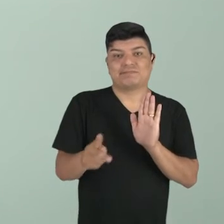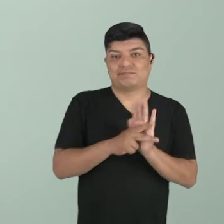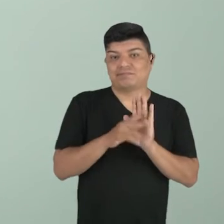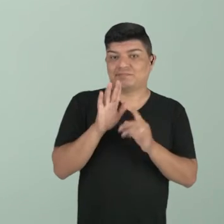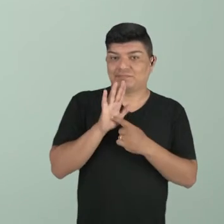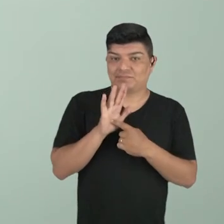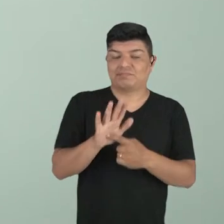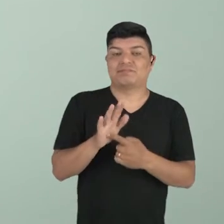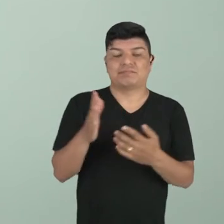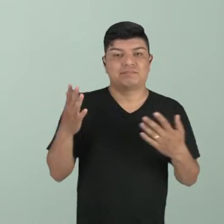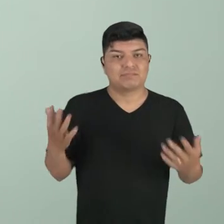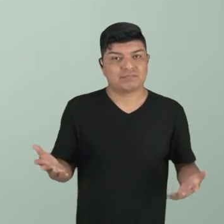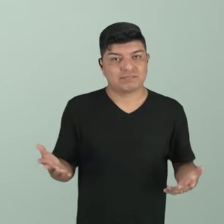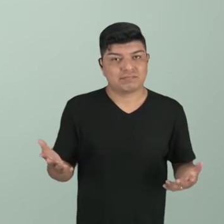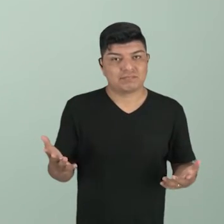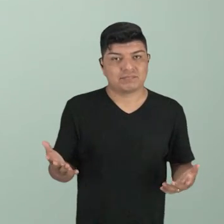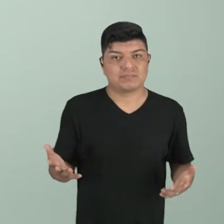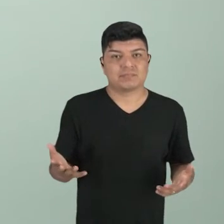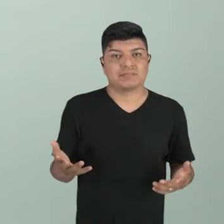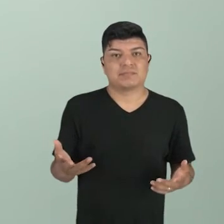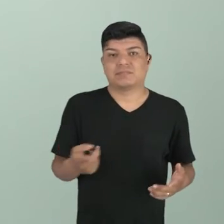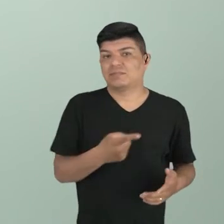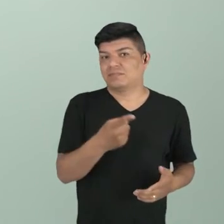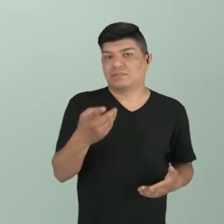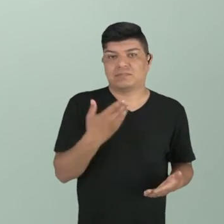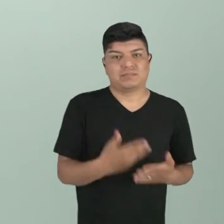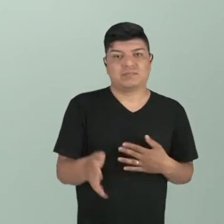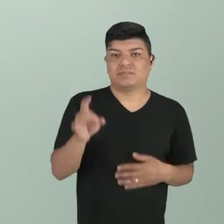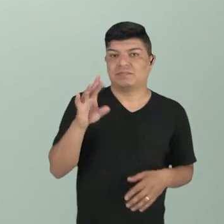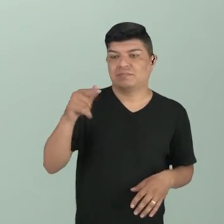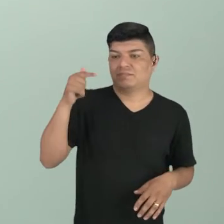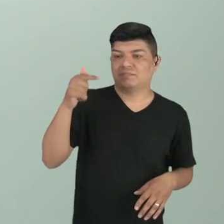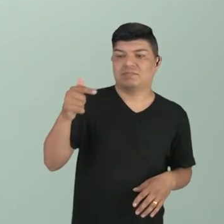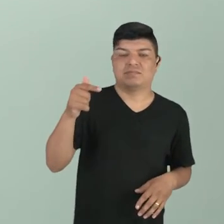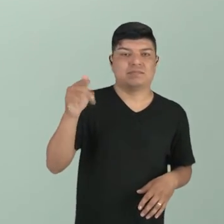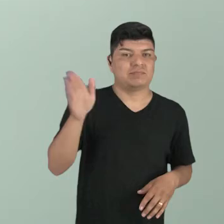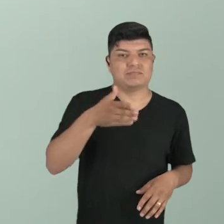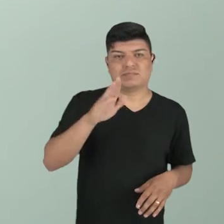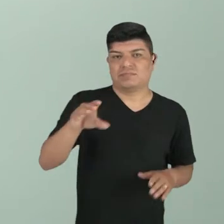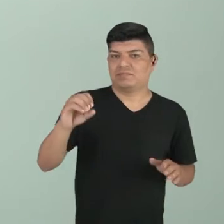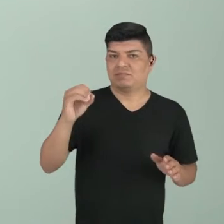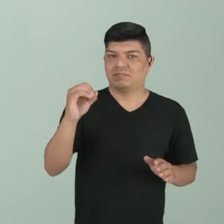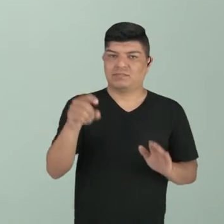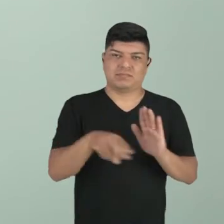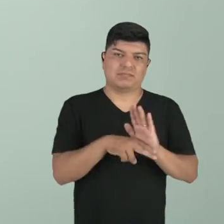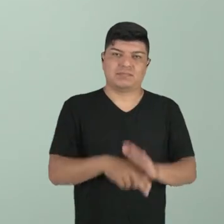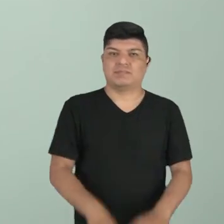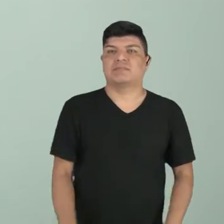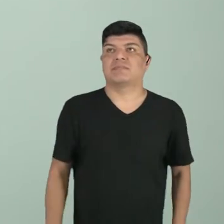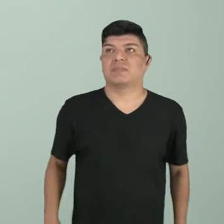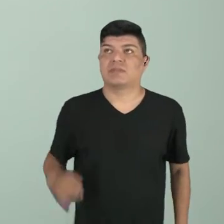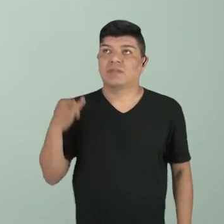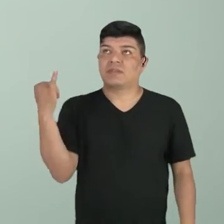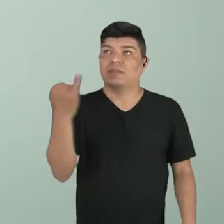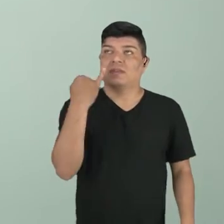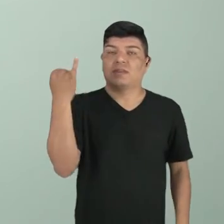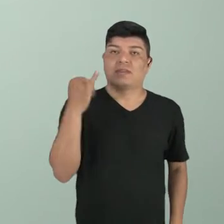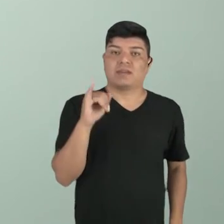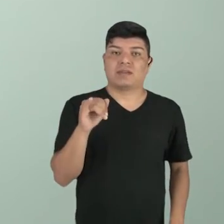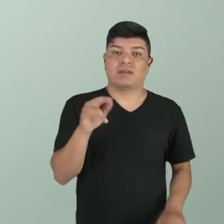linhas eram dos textos motivadores. Ou seja, você vai ter só apenas 7, então você vai zerar. Outra coisa importante é a